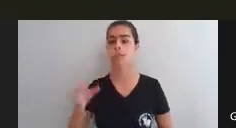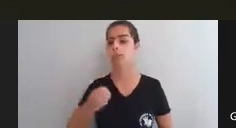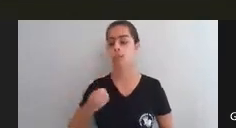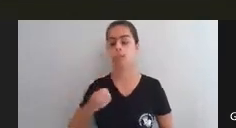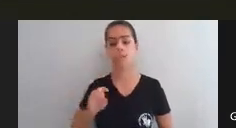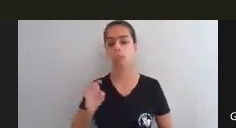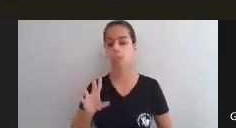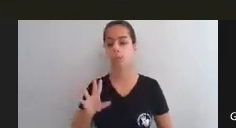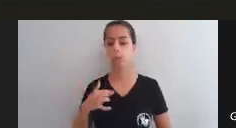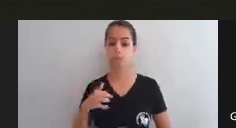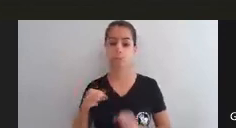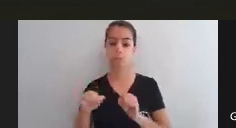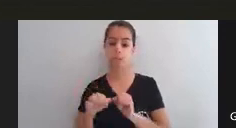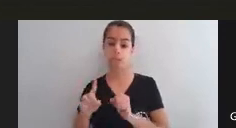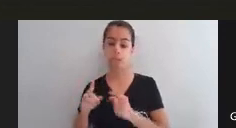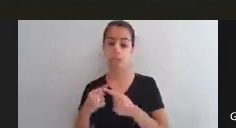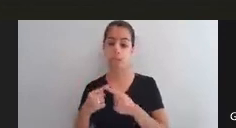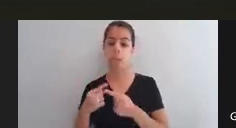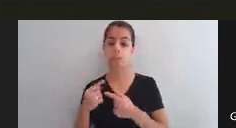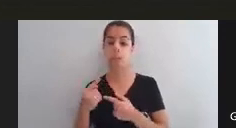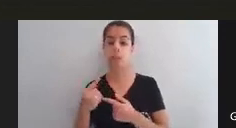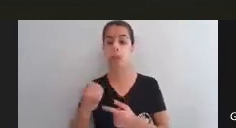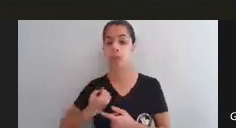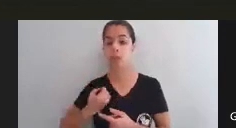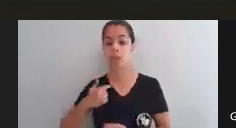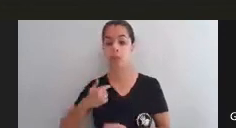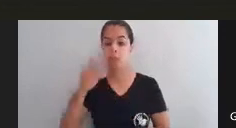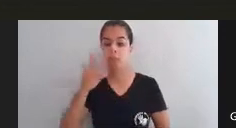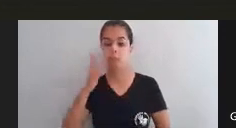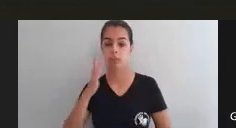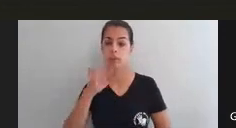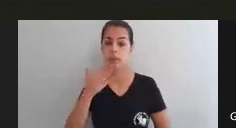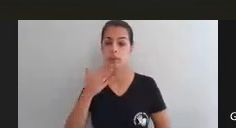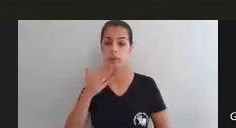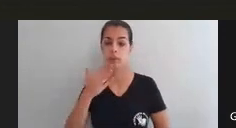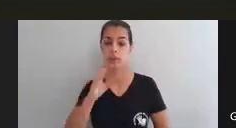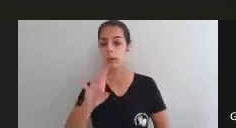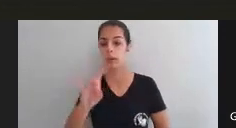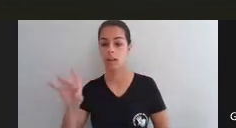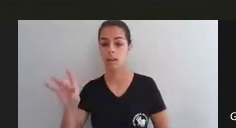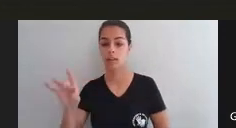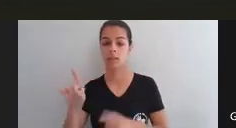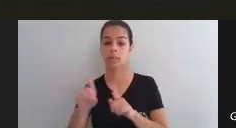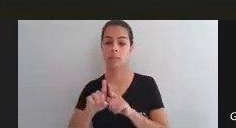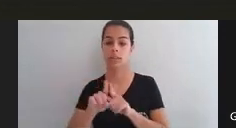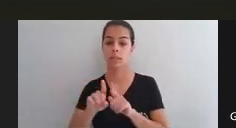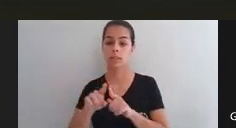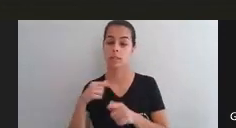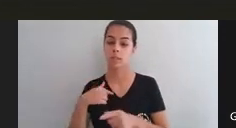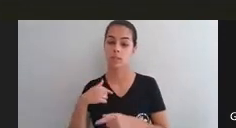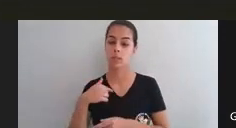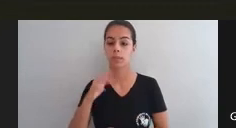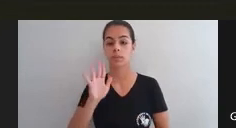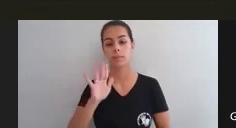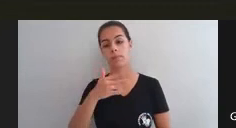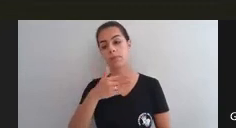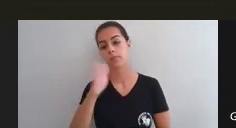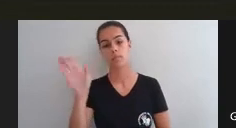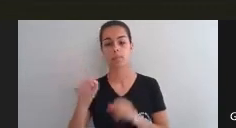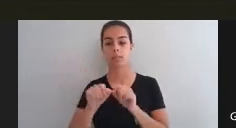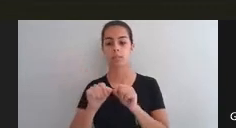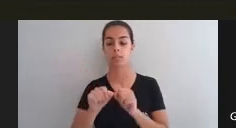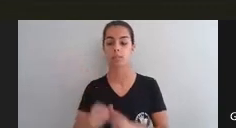Numéricos. Eu não vou fazer porque eu não tenho os valores, eu não sei qual que é a matrícula de ninguém e também não quero saber porque eu vou deixar isso para vocês.